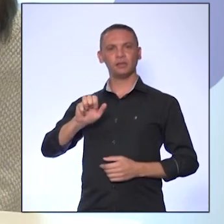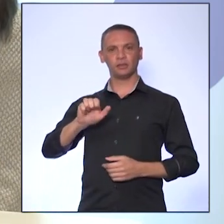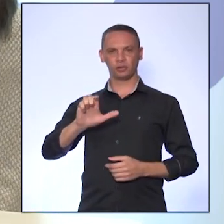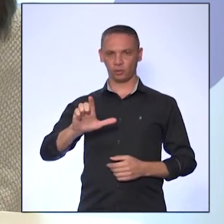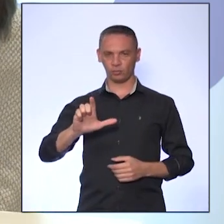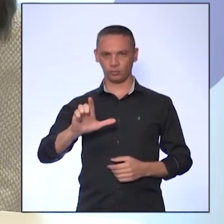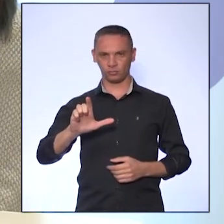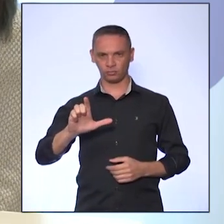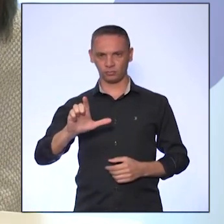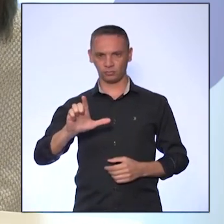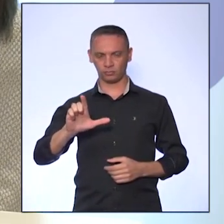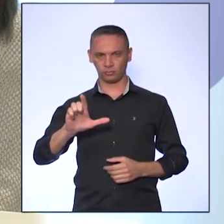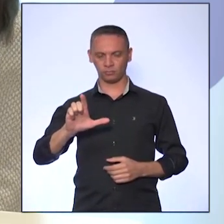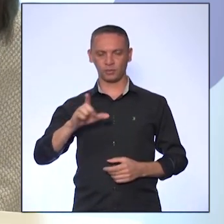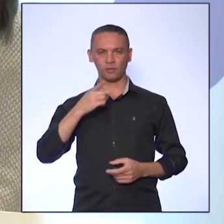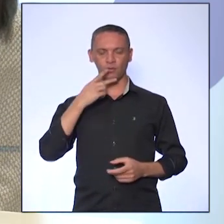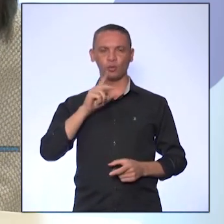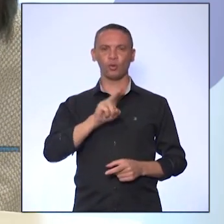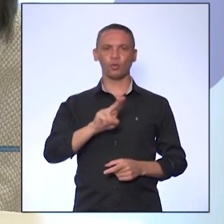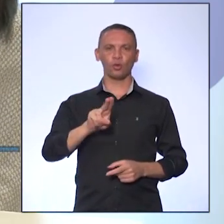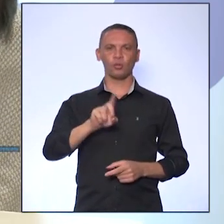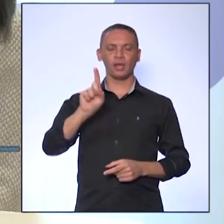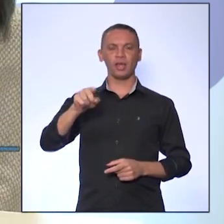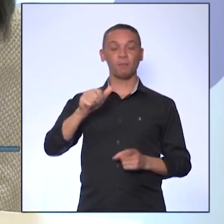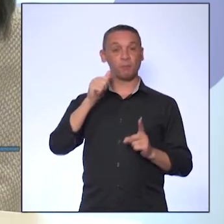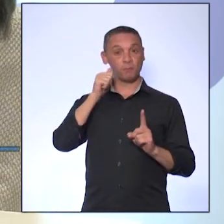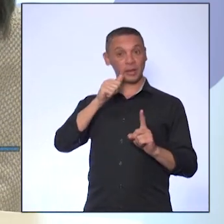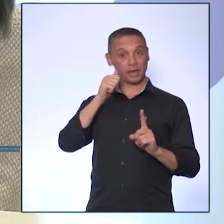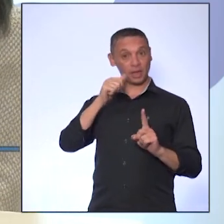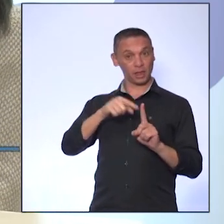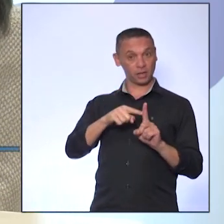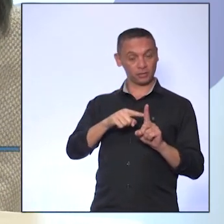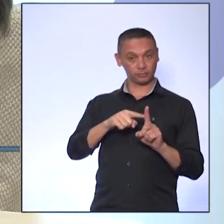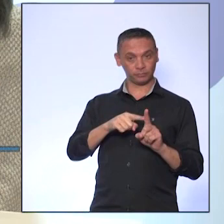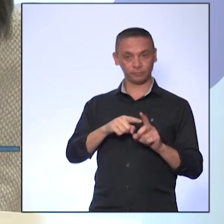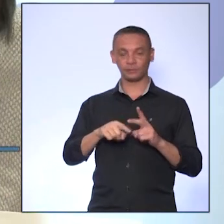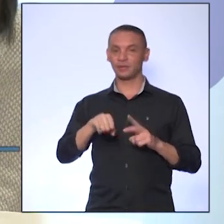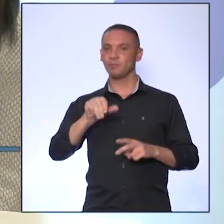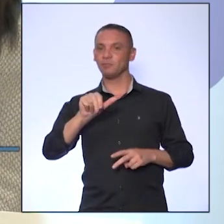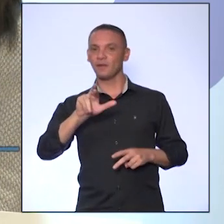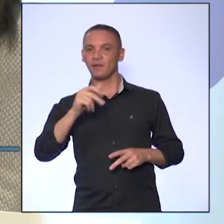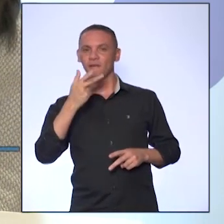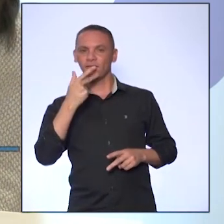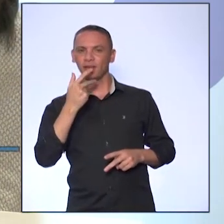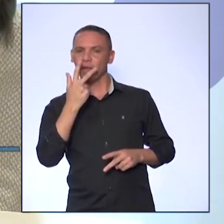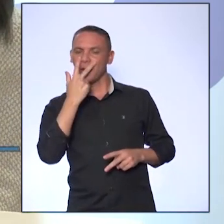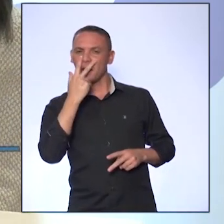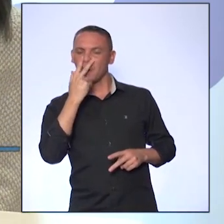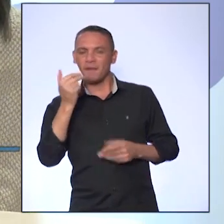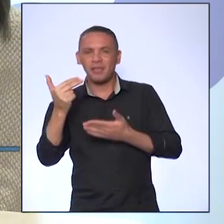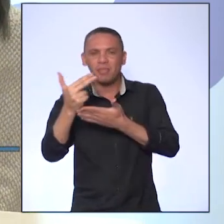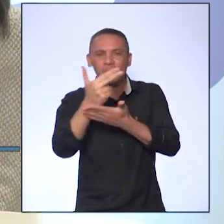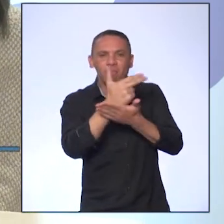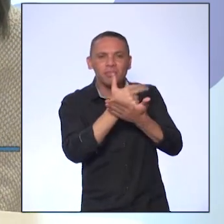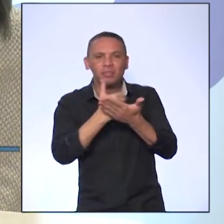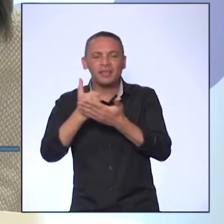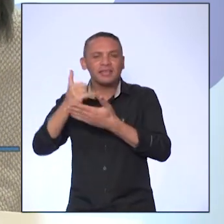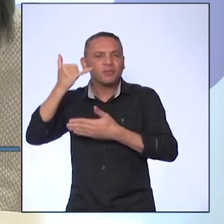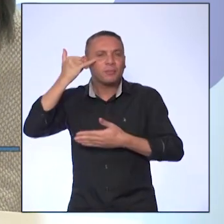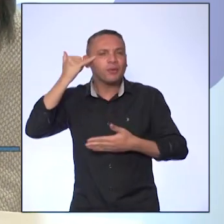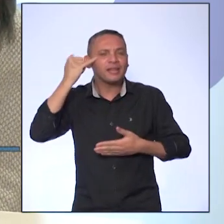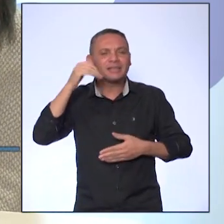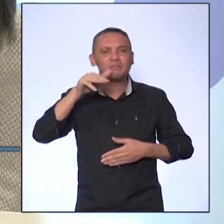Angel, disse que é uma girl. A Maria disse que parece um mangá, Antônia. E